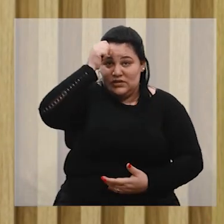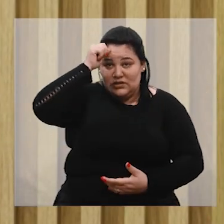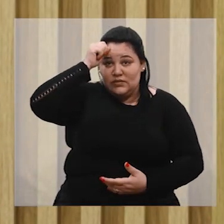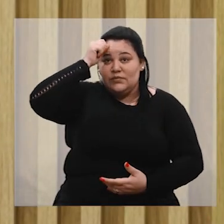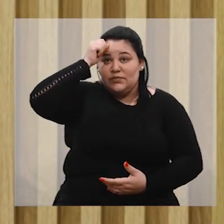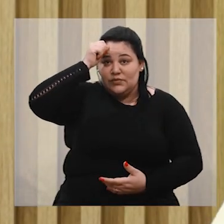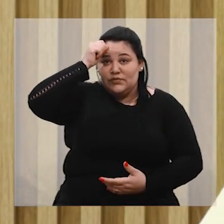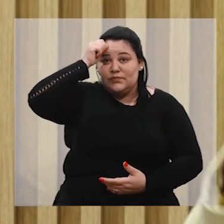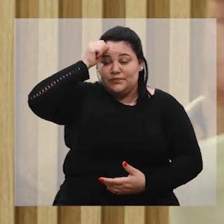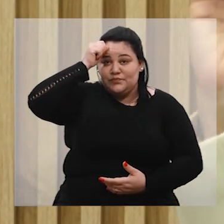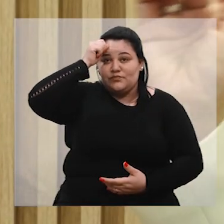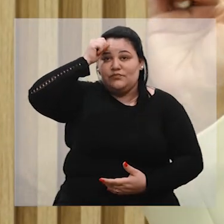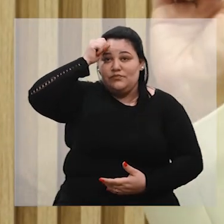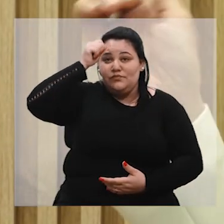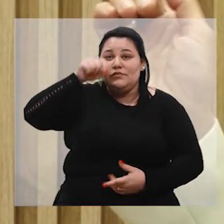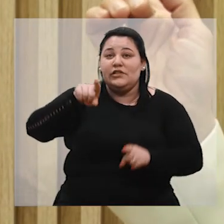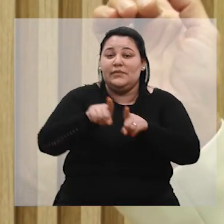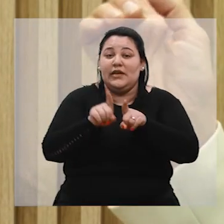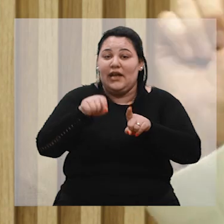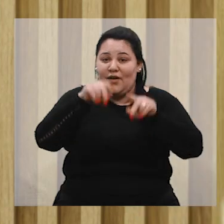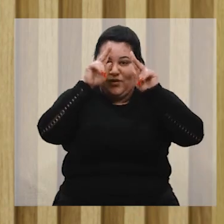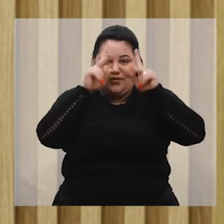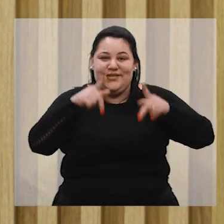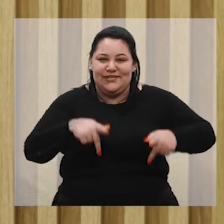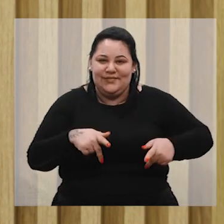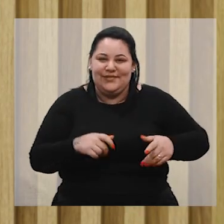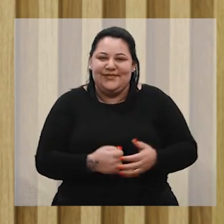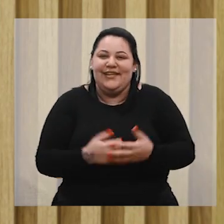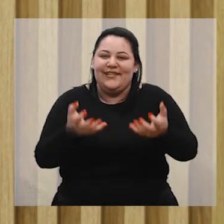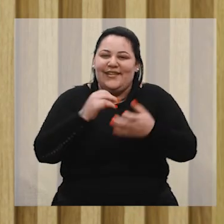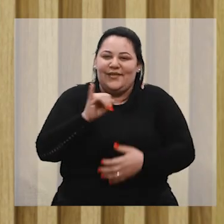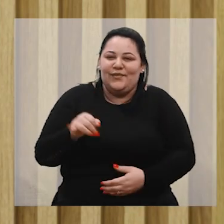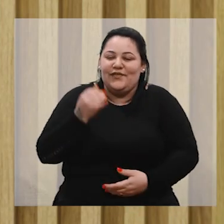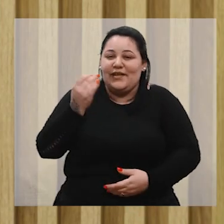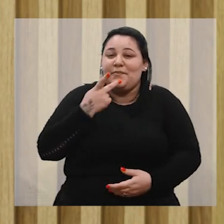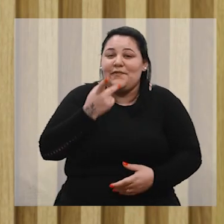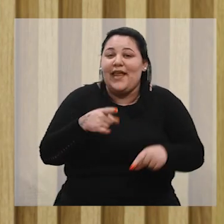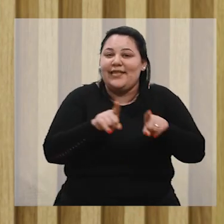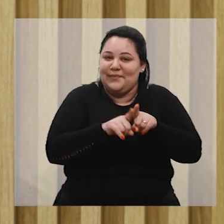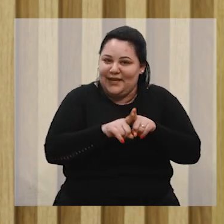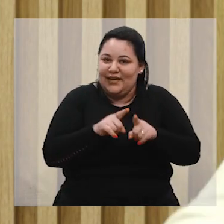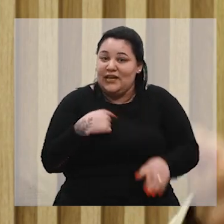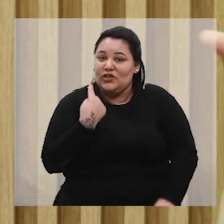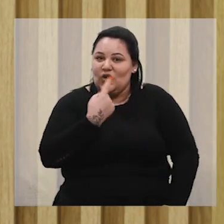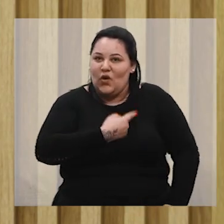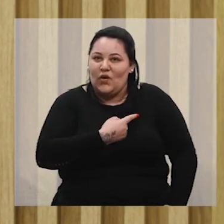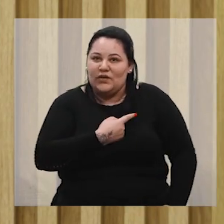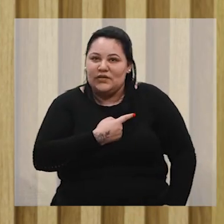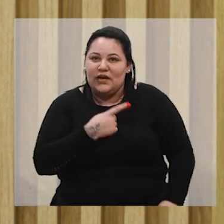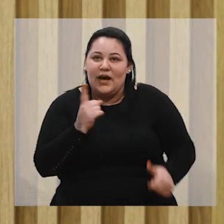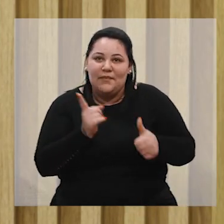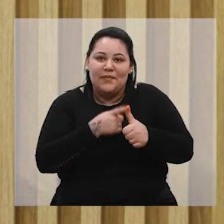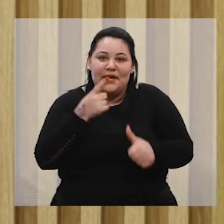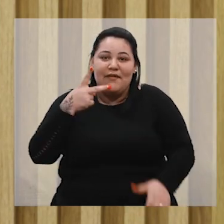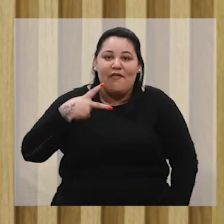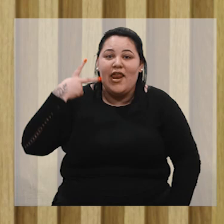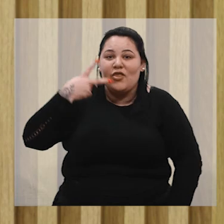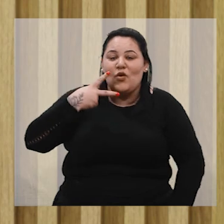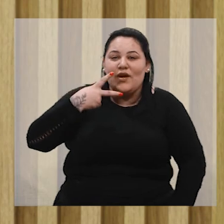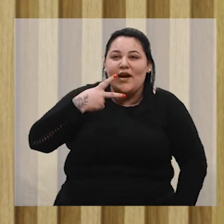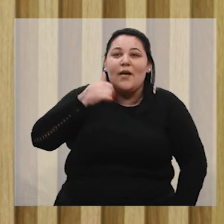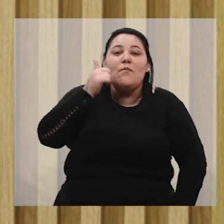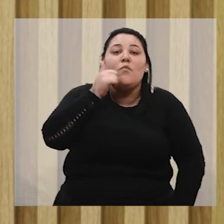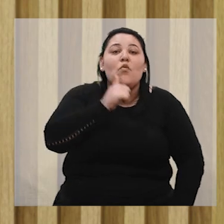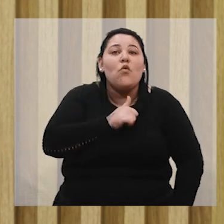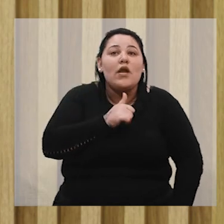uma escola do município que fica na zona oeste da cidade. Então é um reconhecimento também. E eu quero aproveitar para falar também que